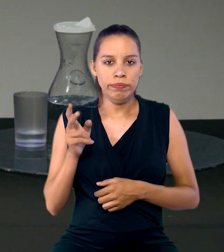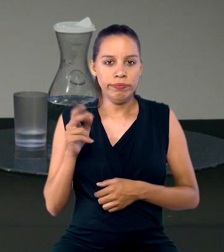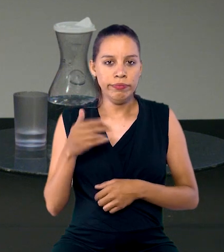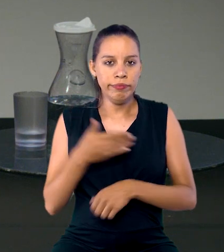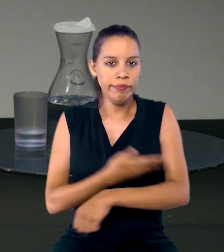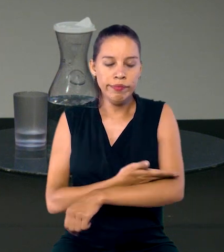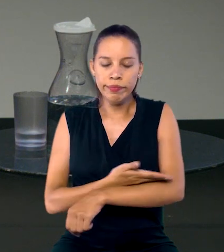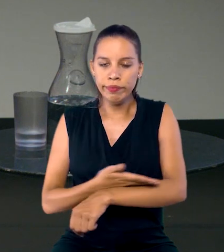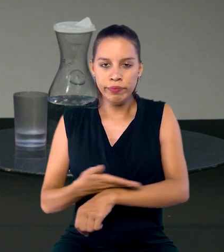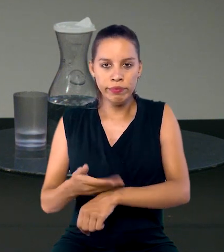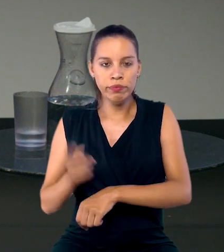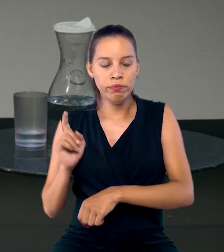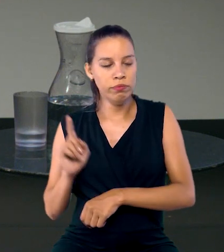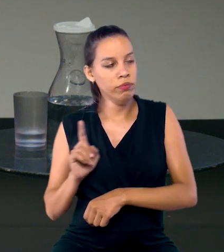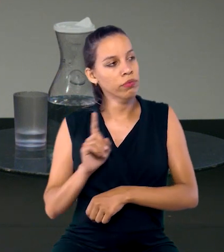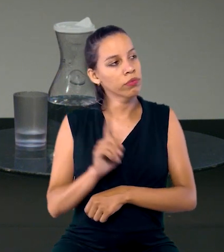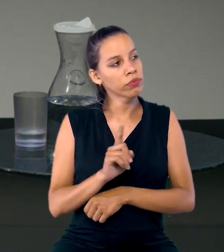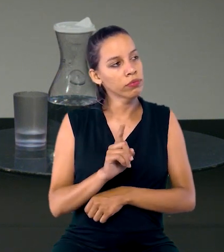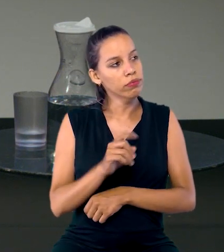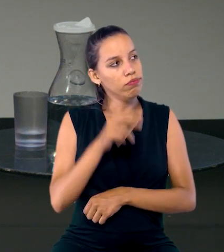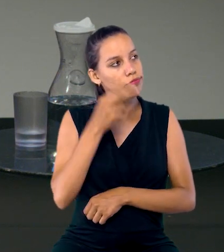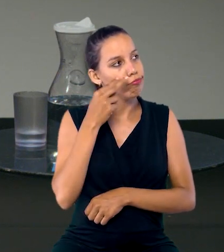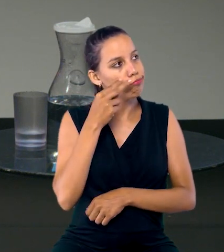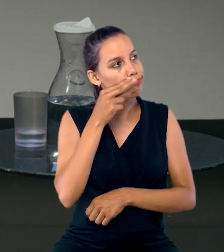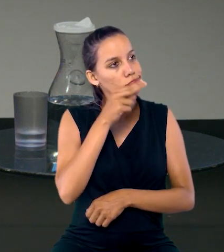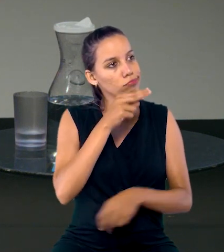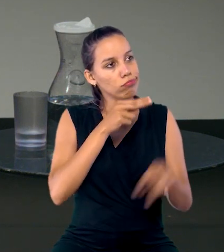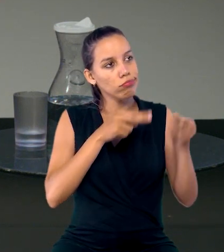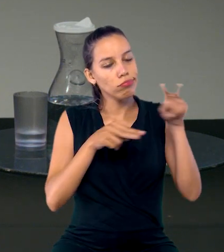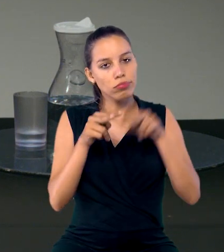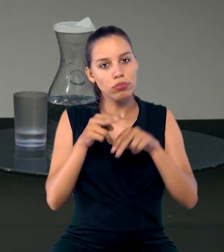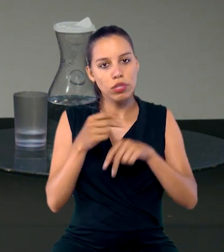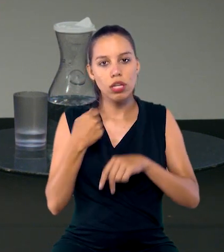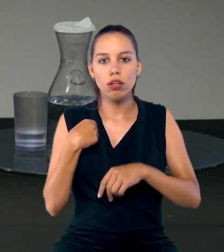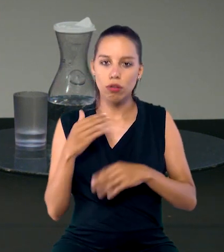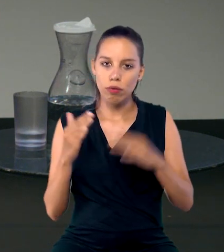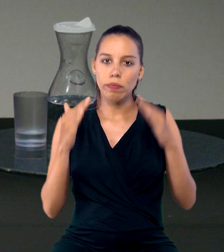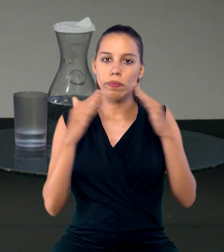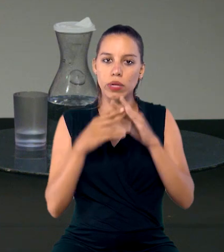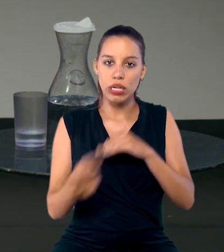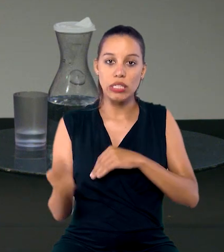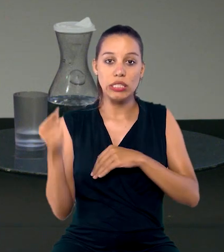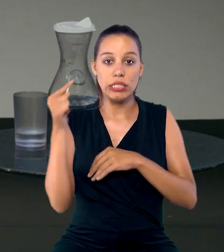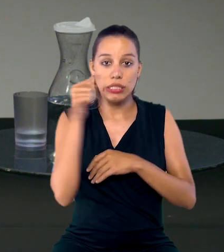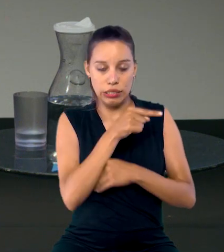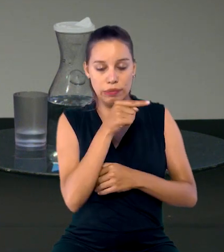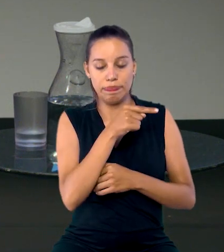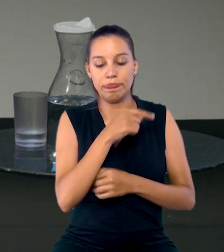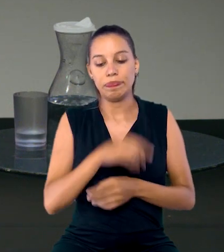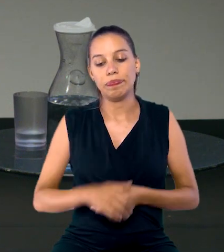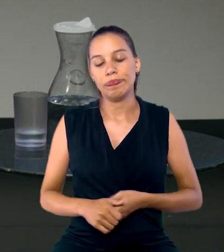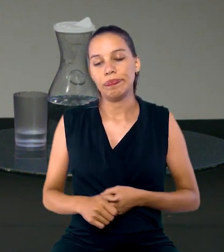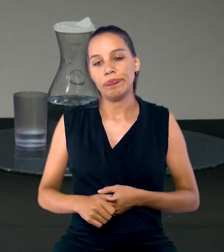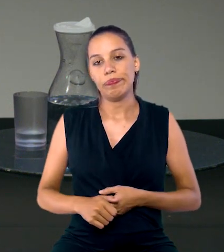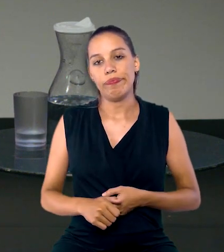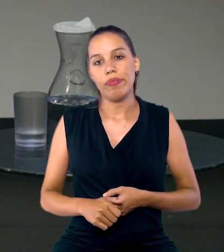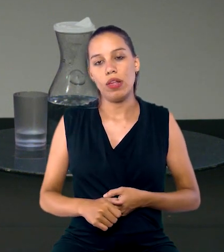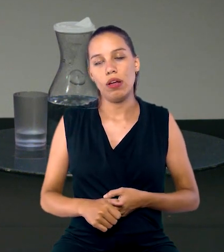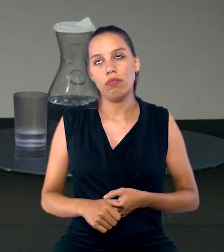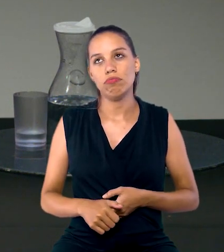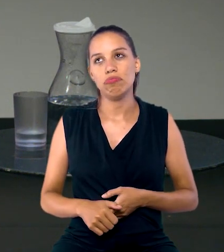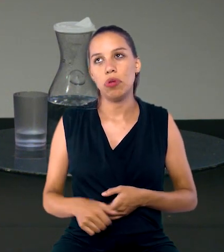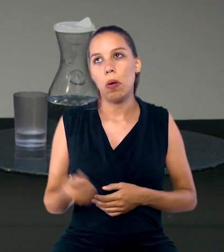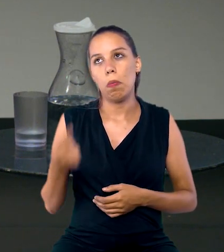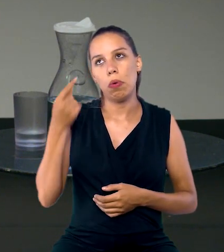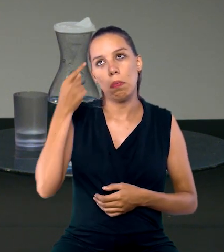costumo fazer dessa maneira. Eu vou e eu fui morar um tempinho na Brasilândia.